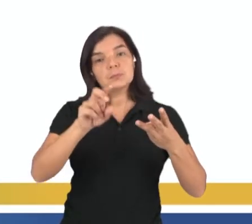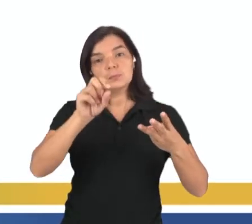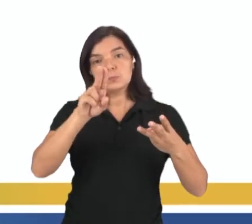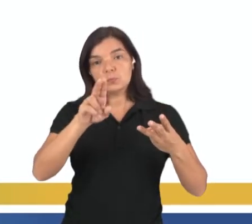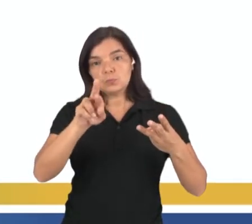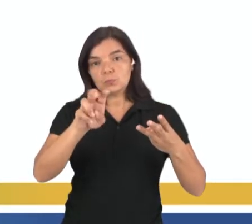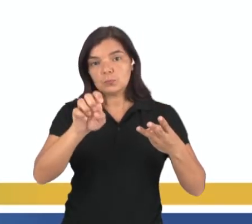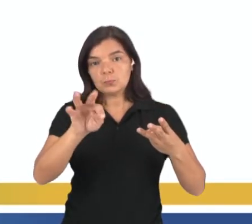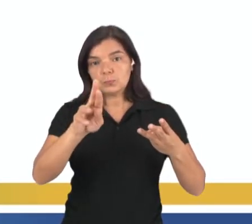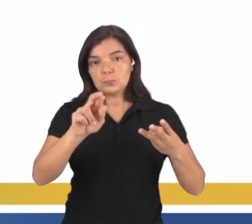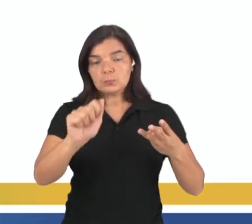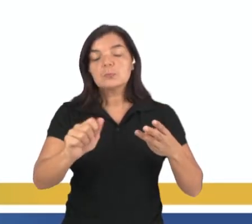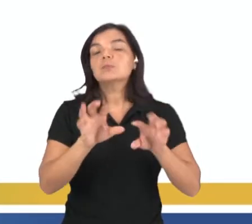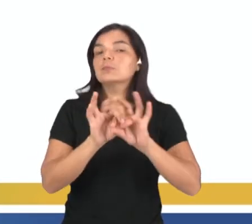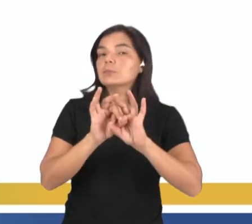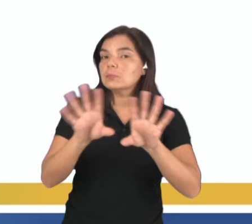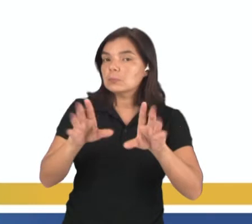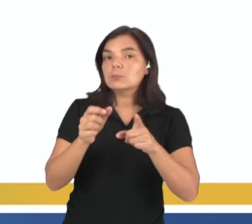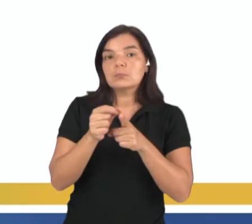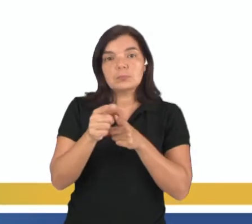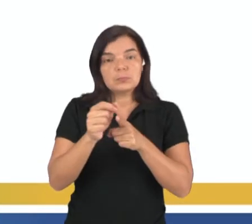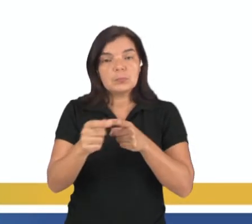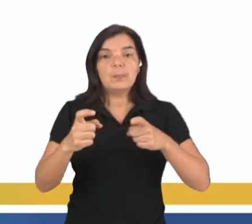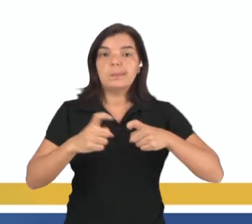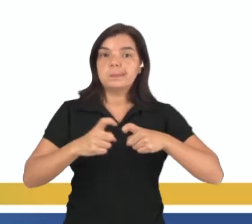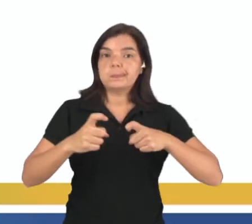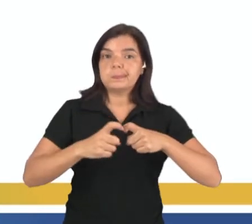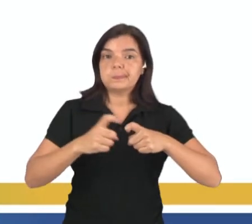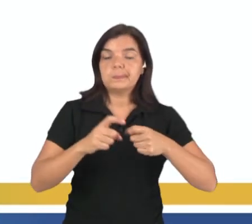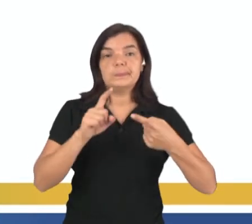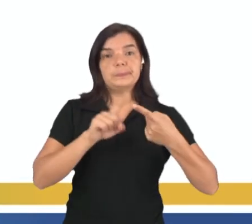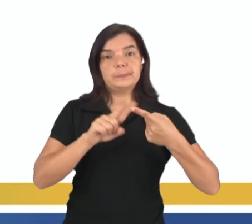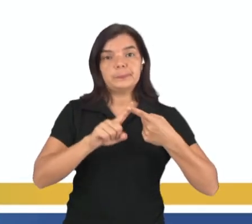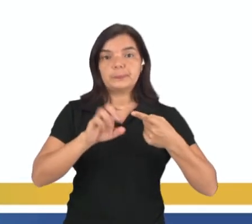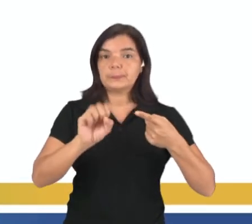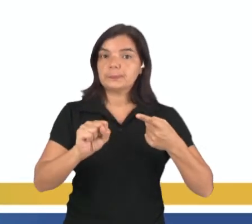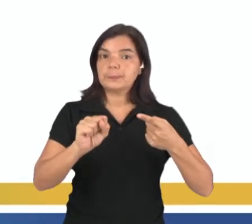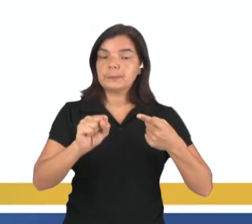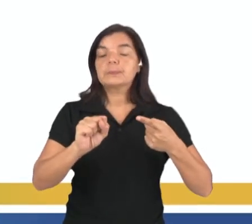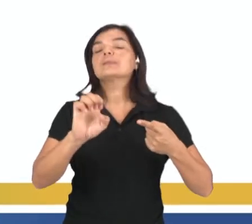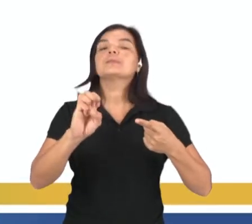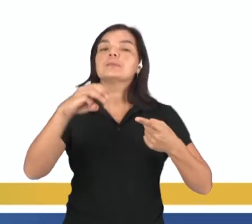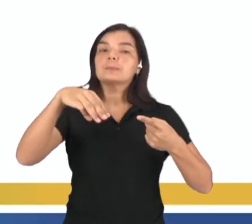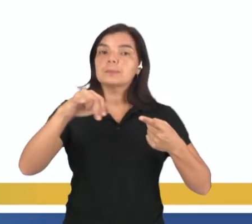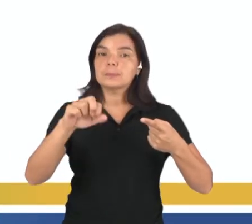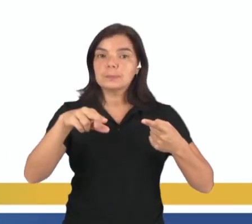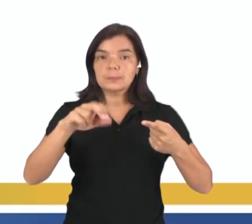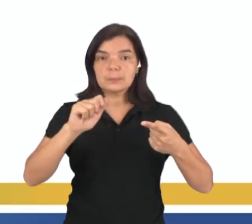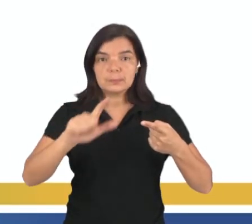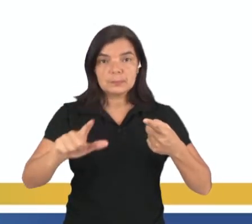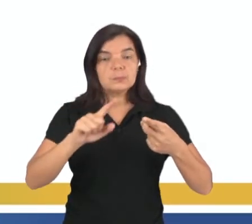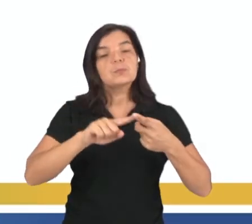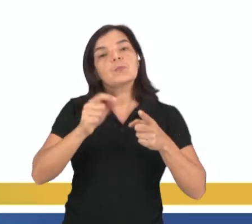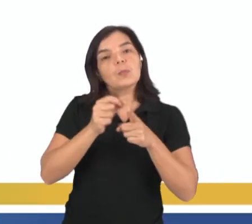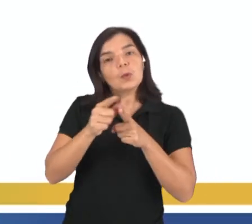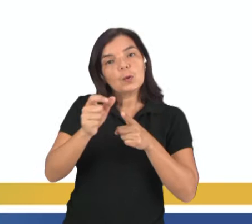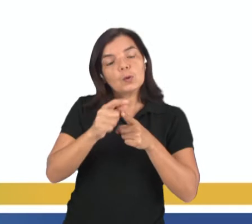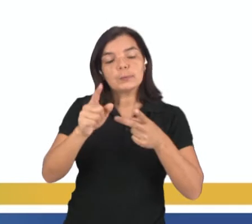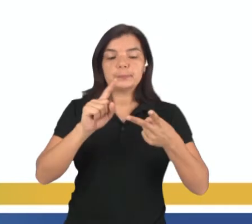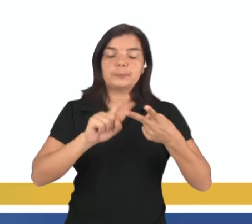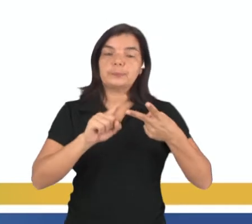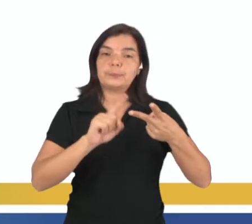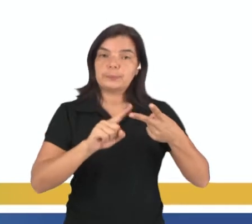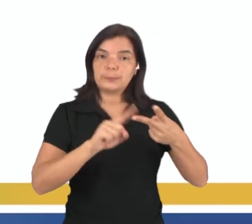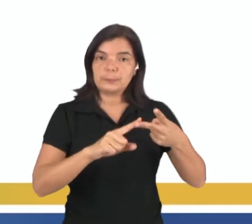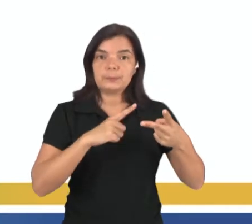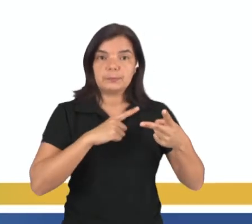ser liberados durante o ato sexual. Então, nós temos primeiro a glândula seminal, que vai ser responsável pela produção do líquido seminal.